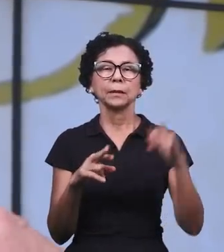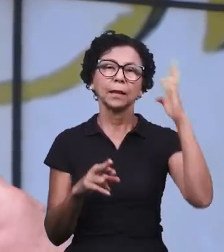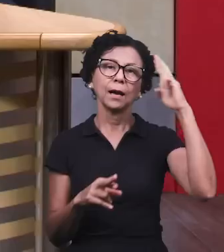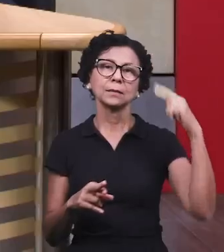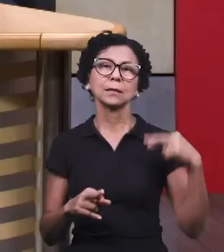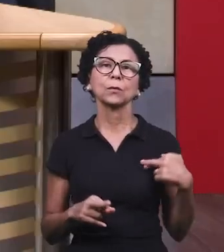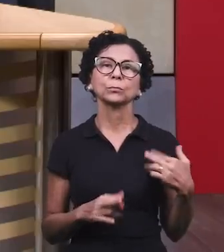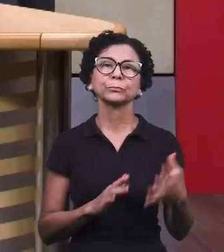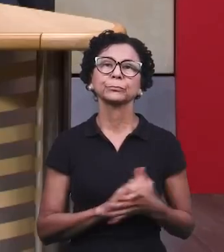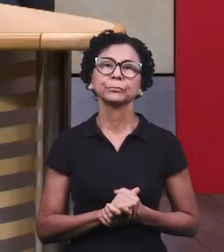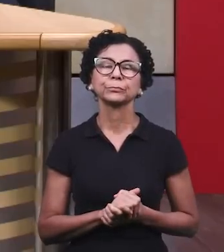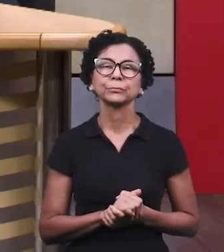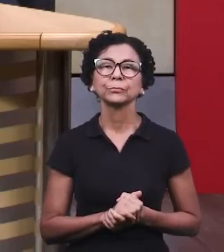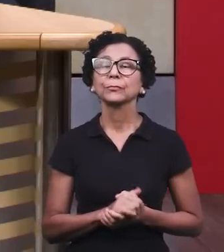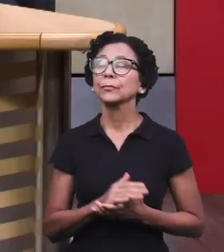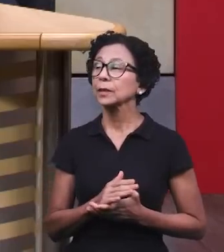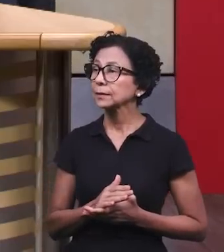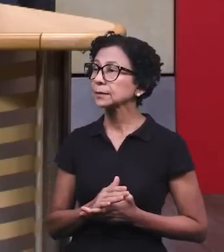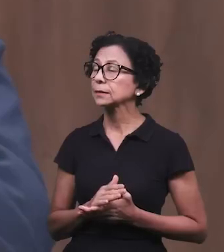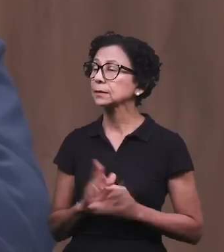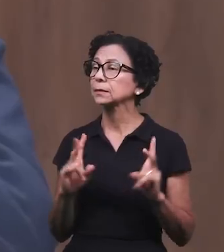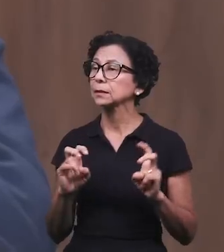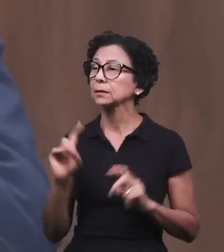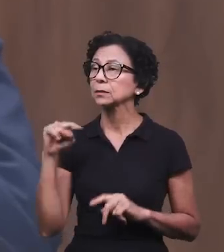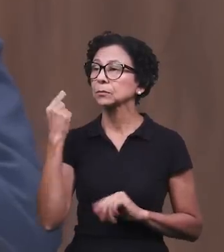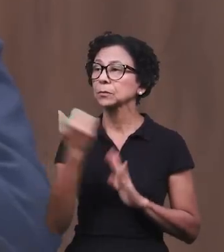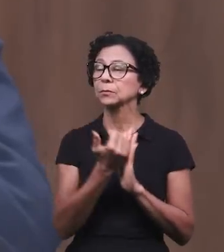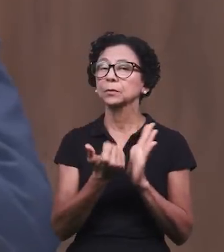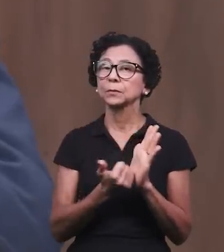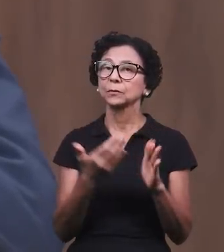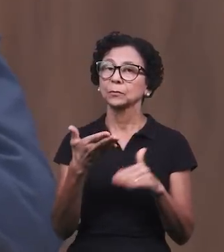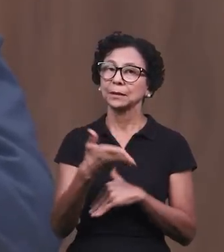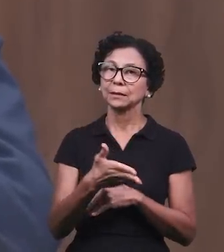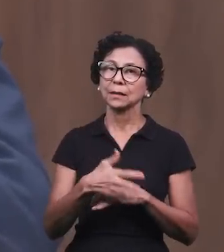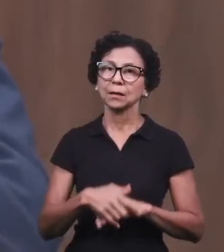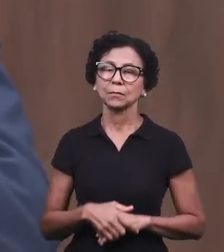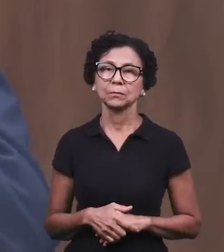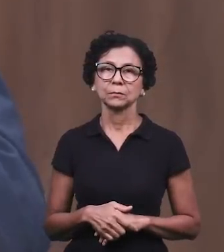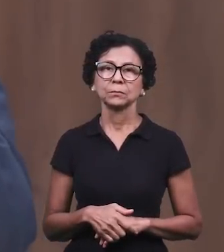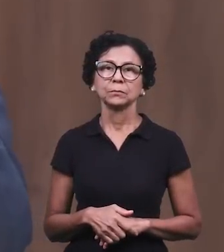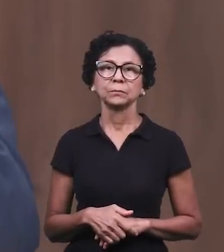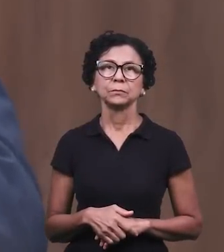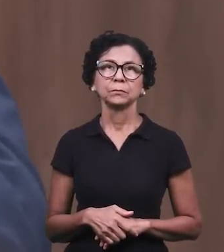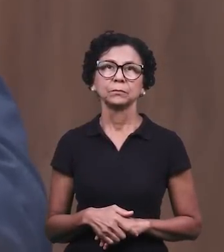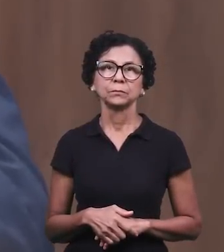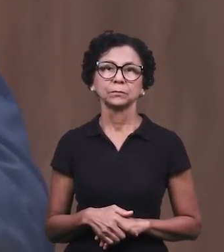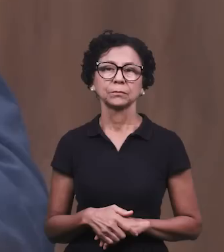resgata, quando ele faz a reforma religiosa, ele não foi protestante,